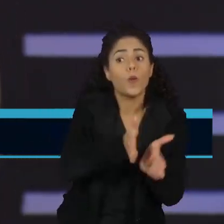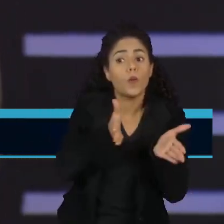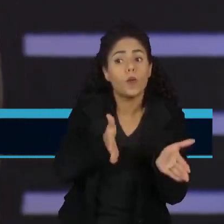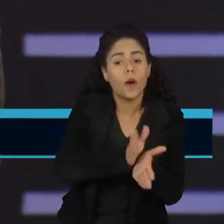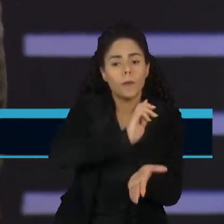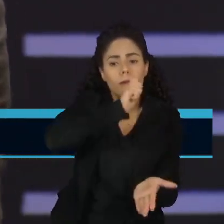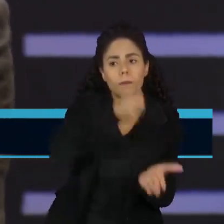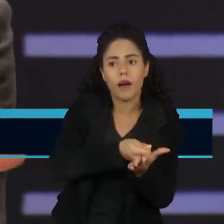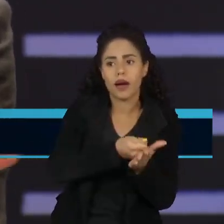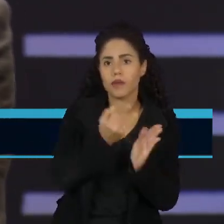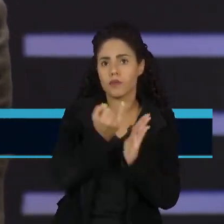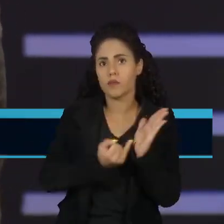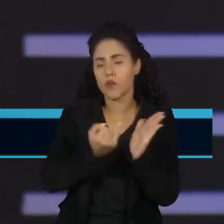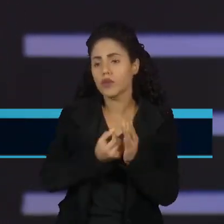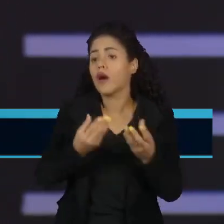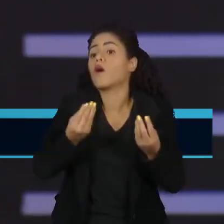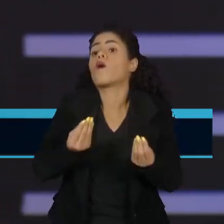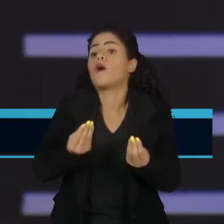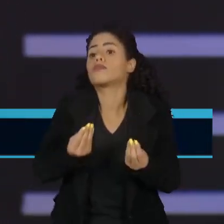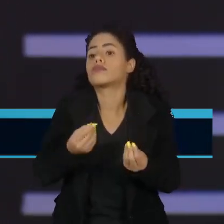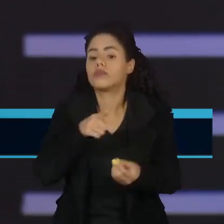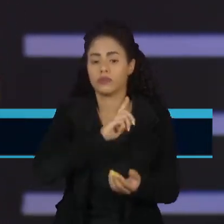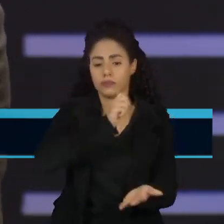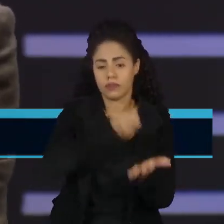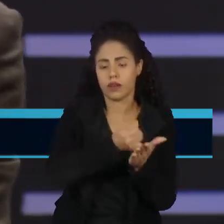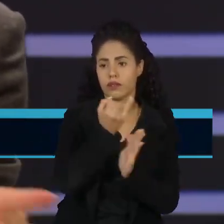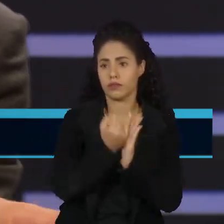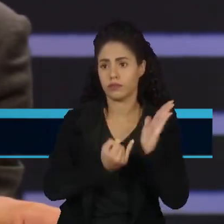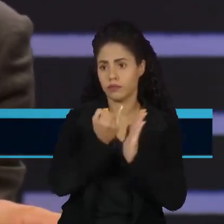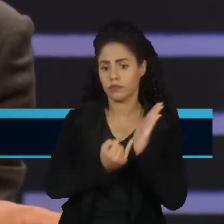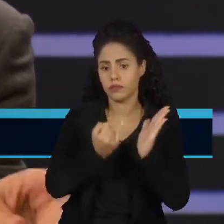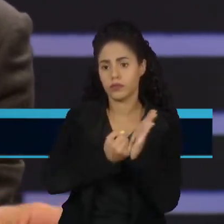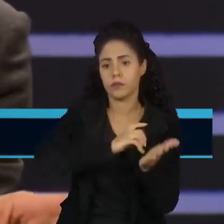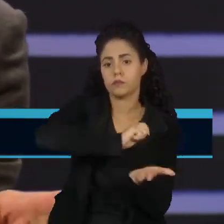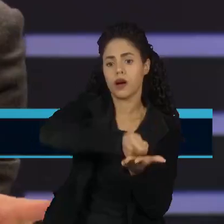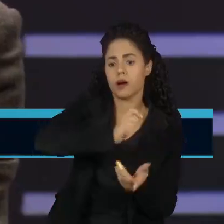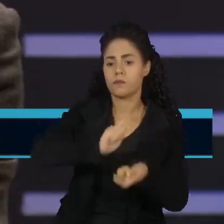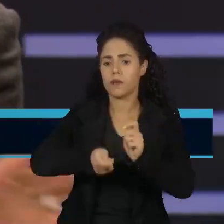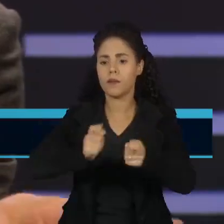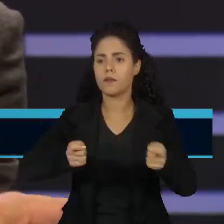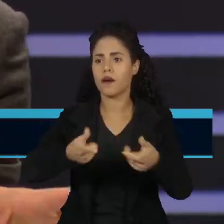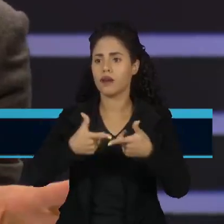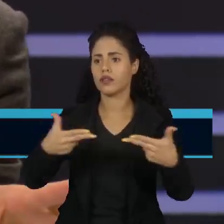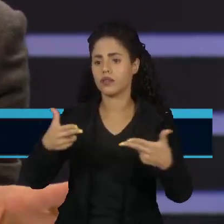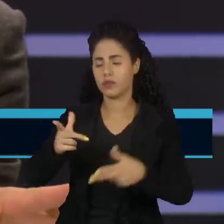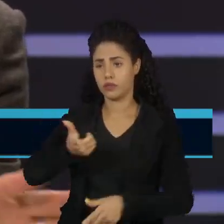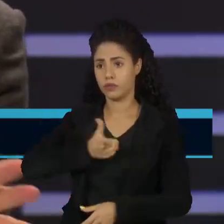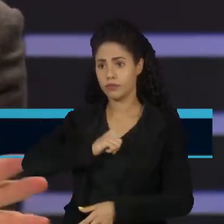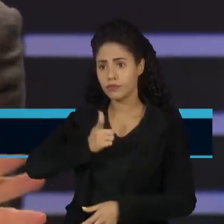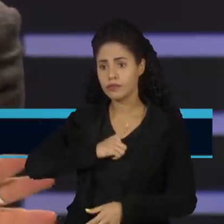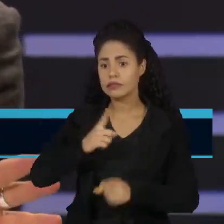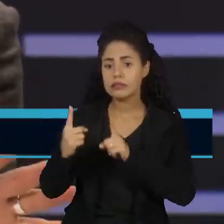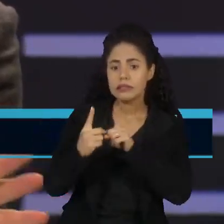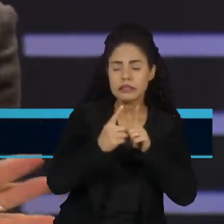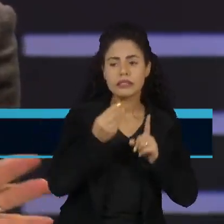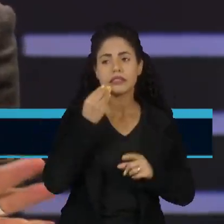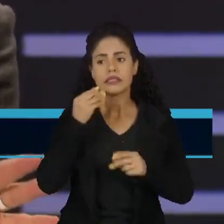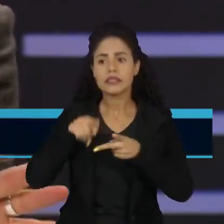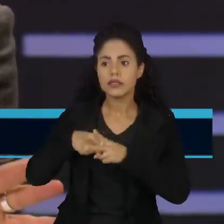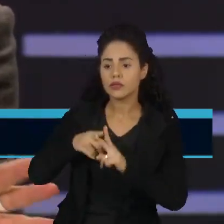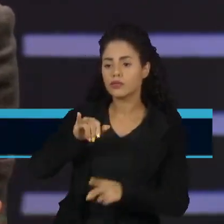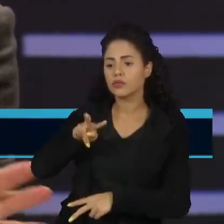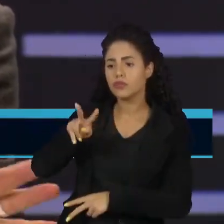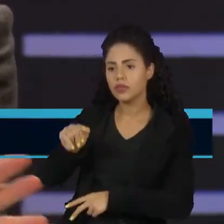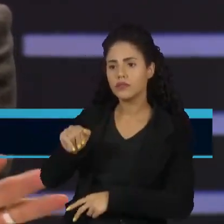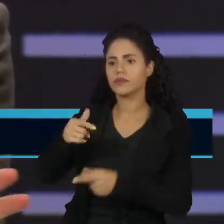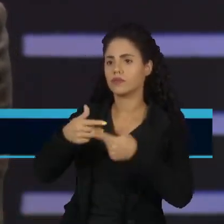não paga muito imposto, porque não tem imposto de renda, né? Ele paga muito imposto sobre o consumo, que está tentando corrigir agora com o IVA, com a